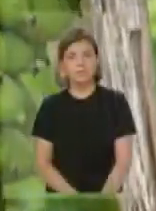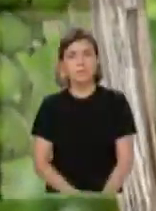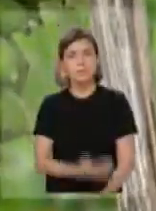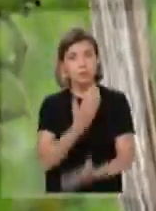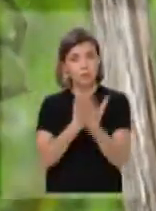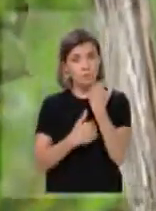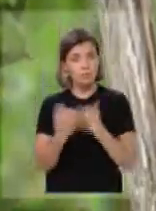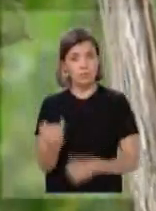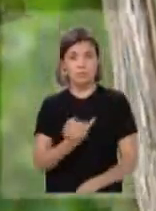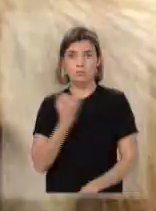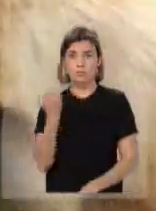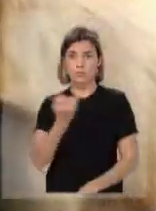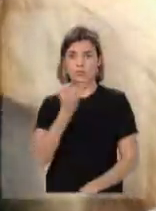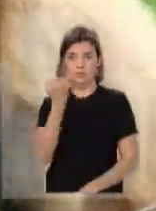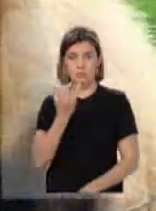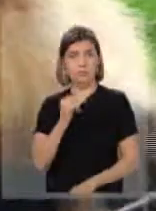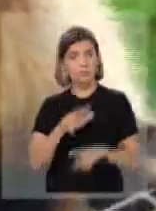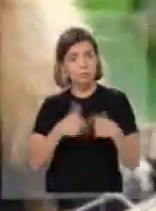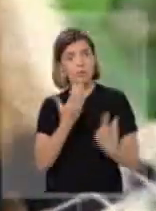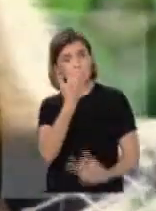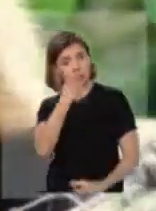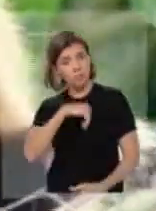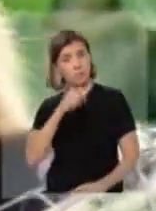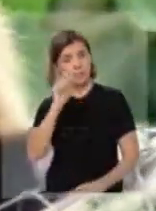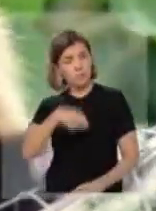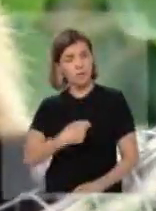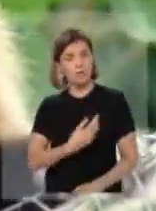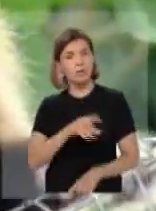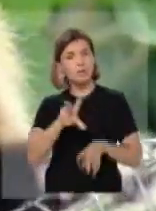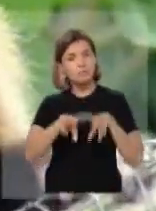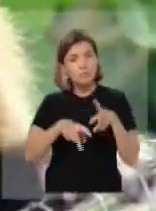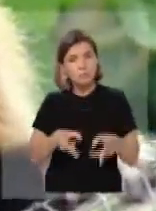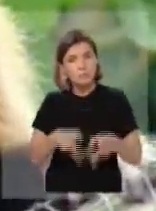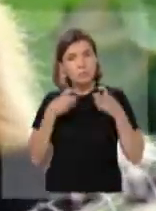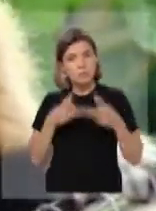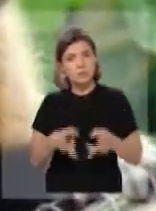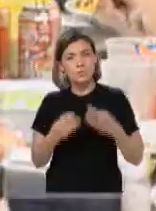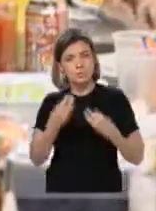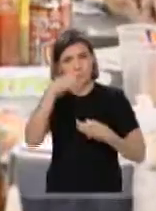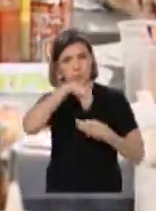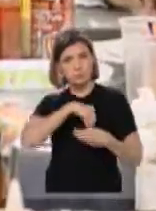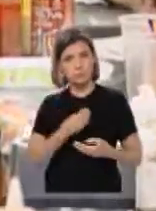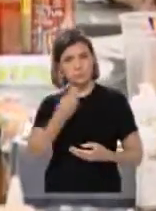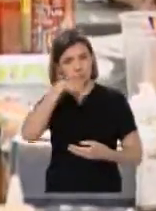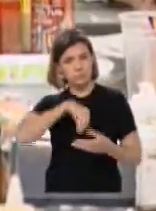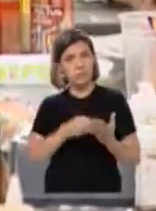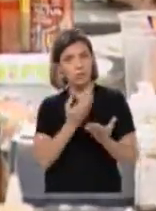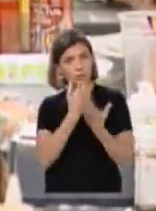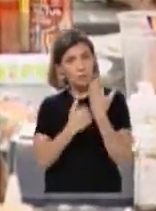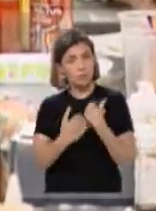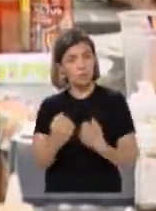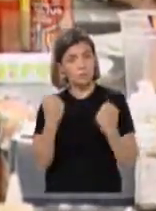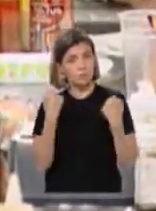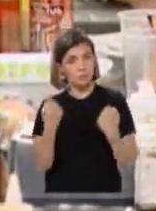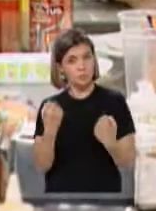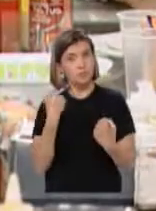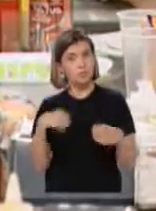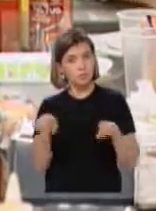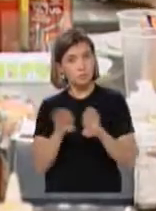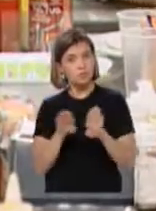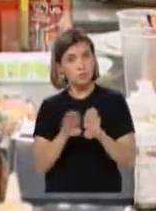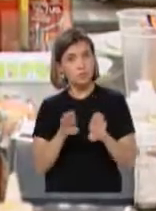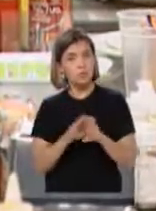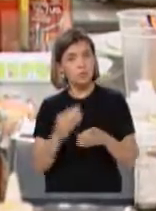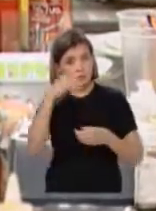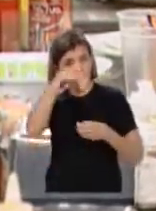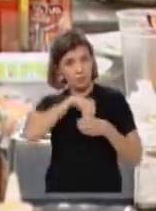Um desses processos é a alimentação. É através dela que os seres vivos extraem as moléculas orgânicas essenciais para